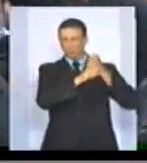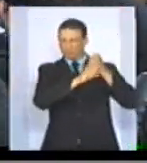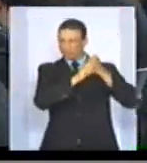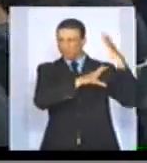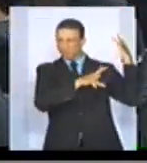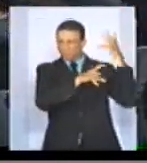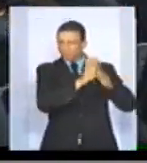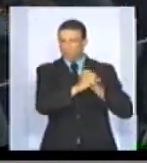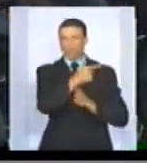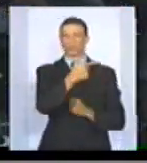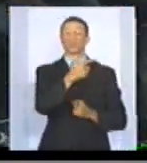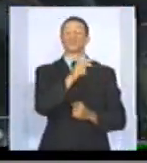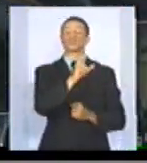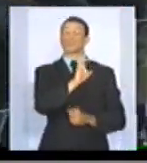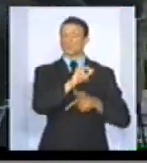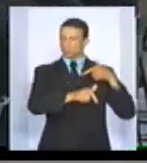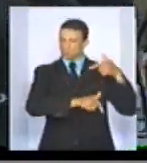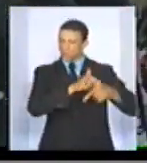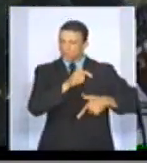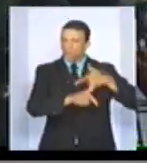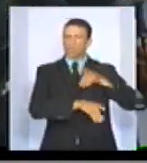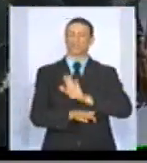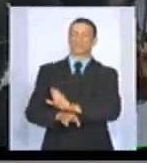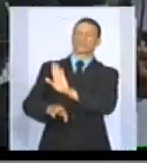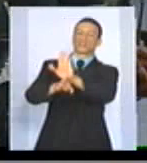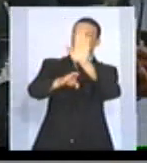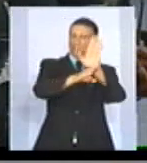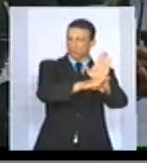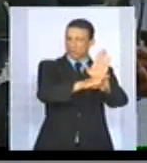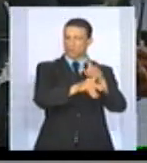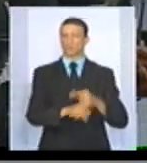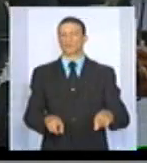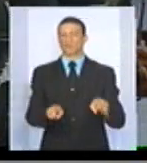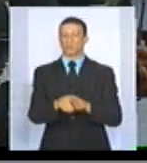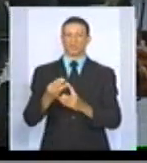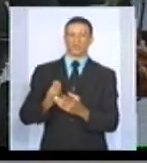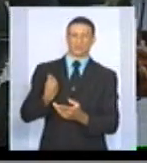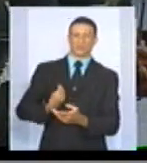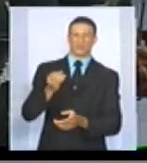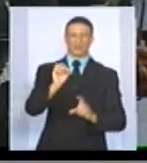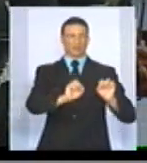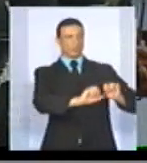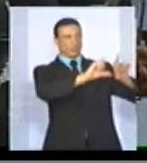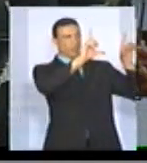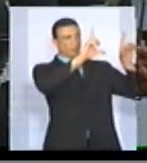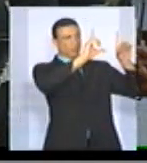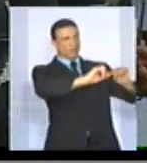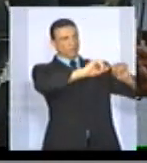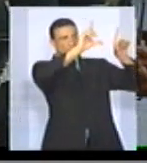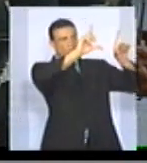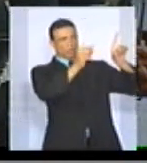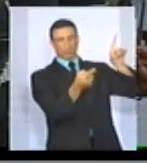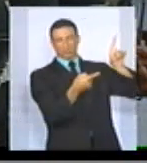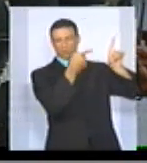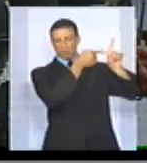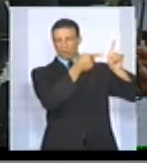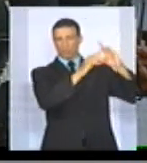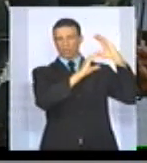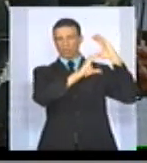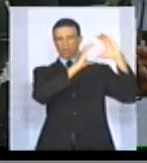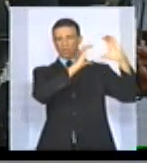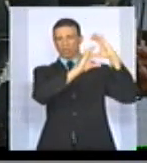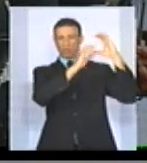tem, entre as suas áreas prioritárias, as que estão presentes aí no slide, entre elas, telecomunicações e